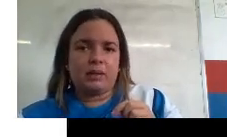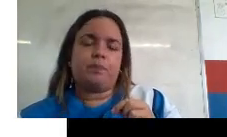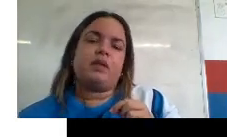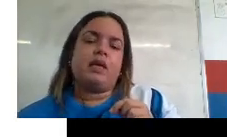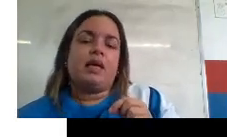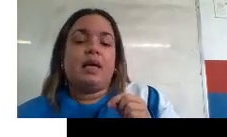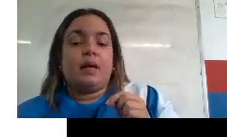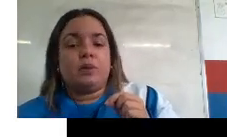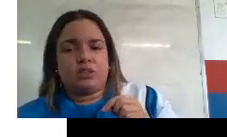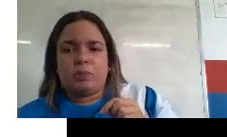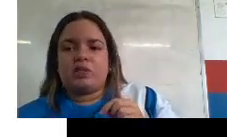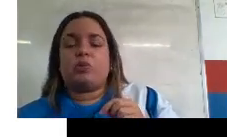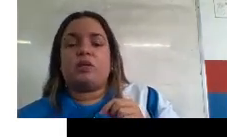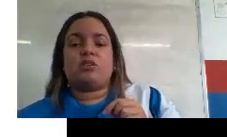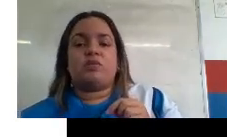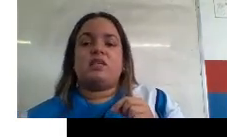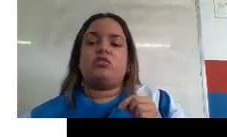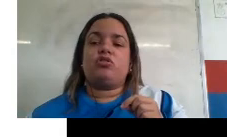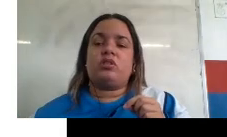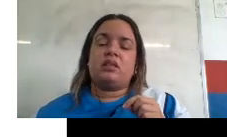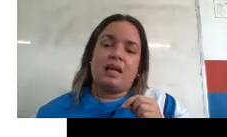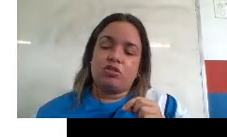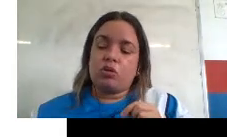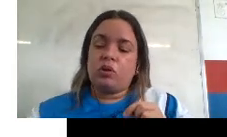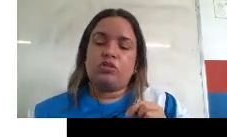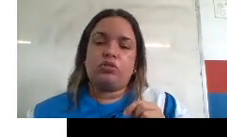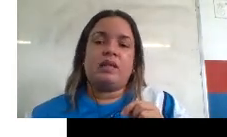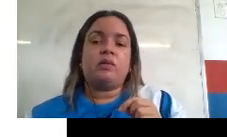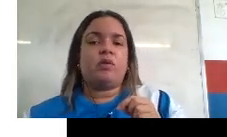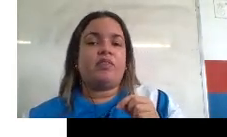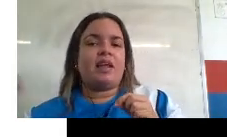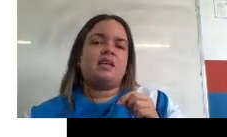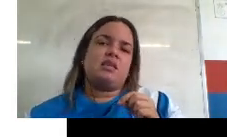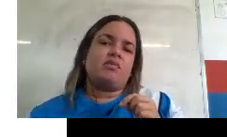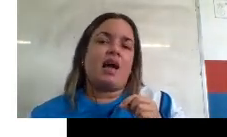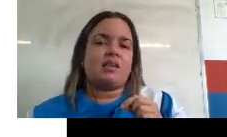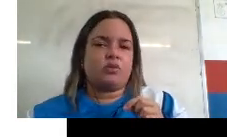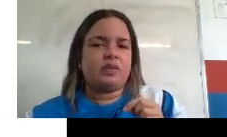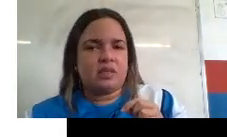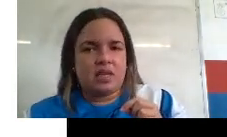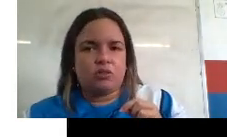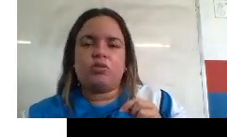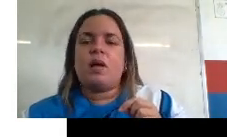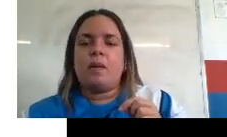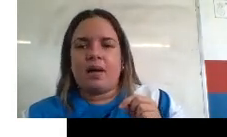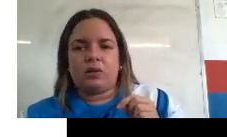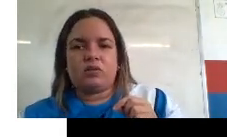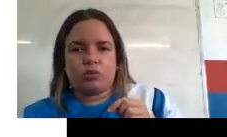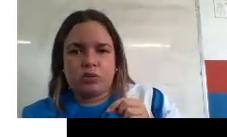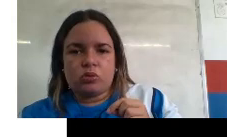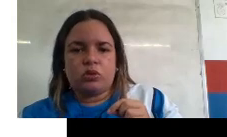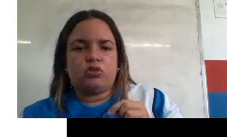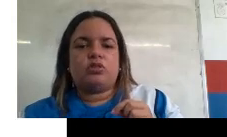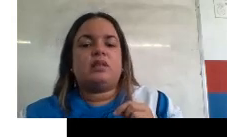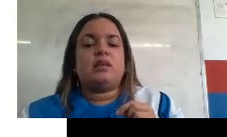Por quê? Muitas pessoas, às vezes, as escolas, né, não oferecem vagas suficientes para todas